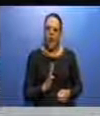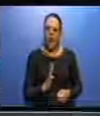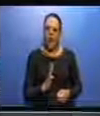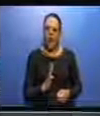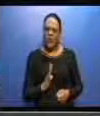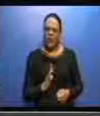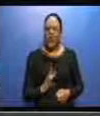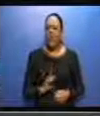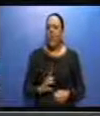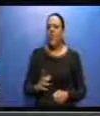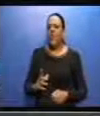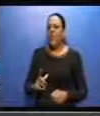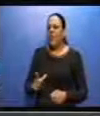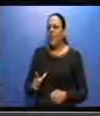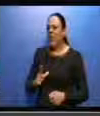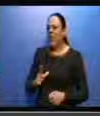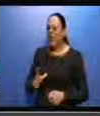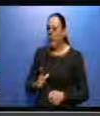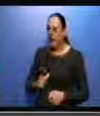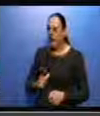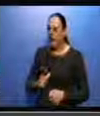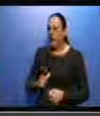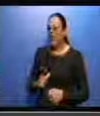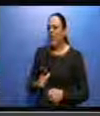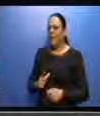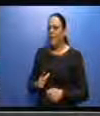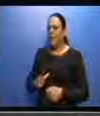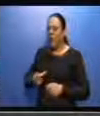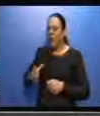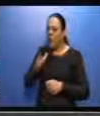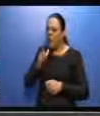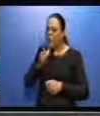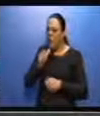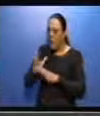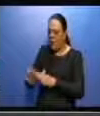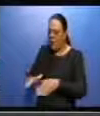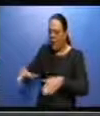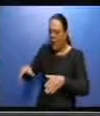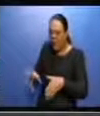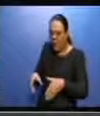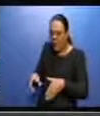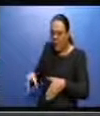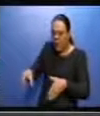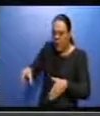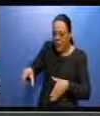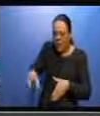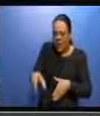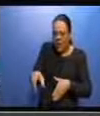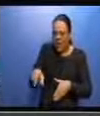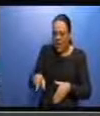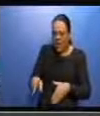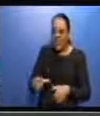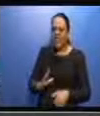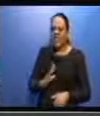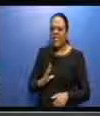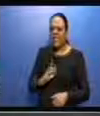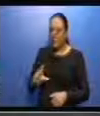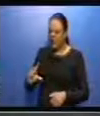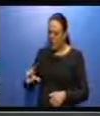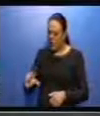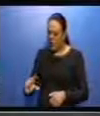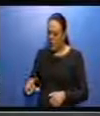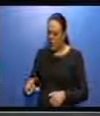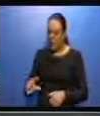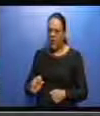litorâneas é as margens aí do oceano atlântico eram pequenas né quando comparadas as metrópoles